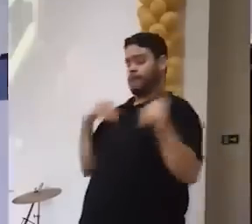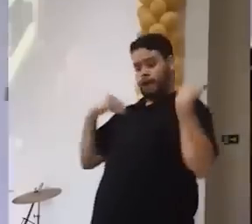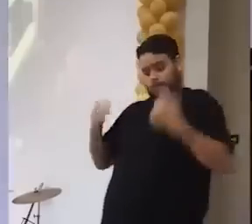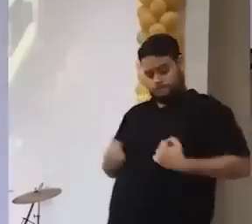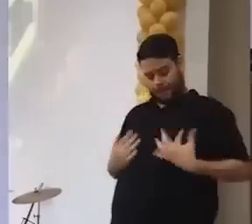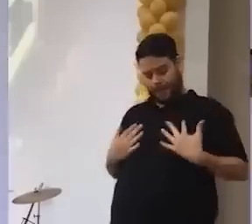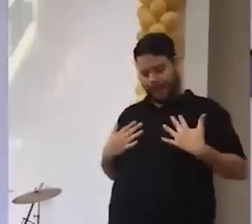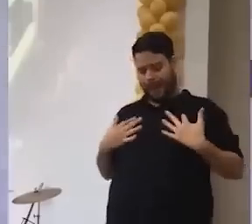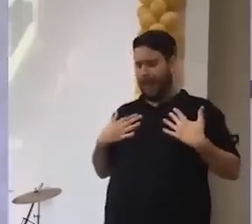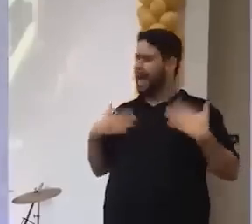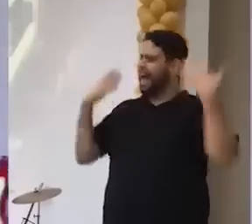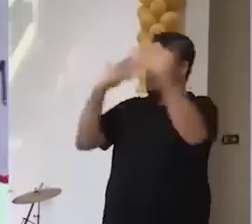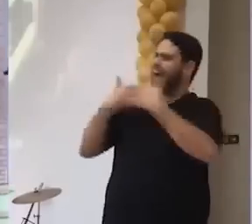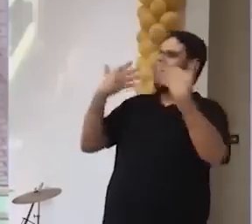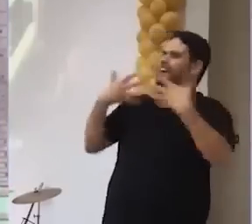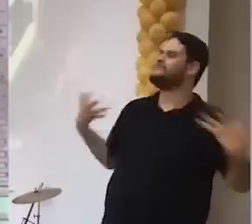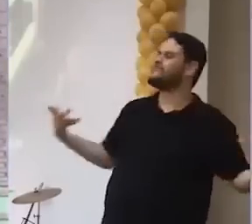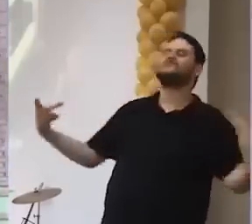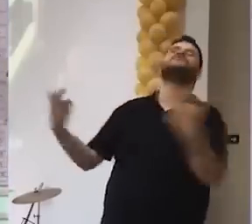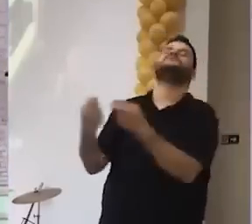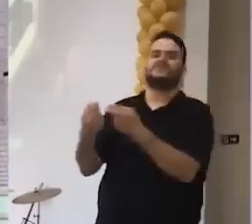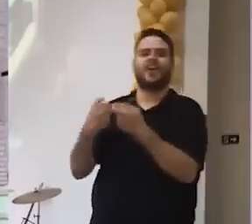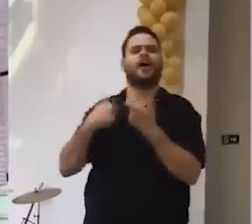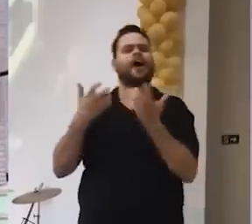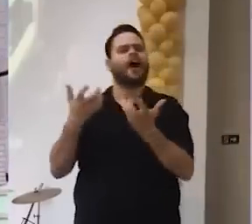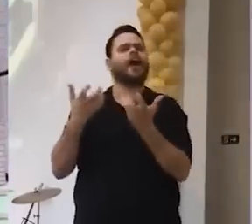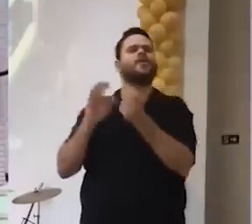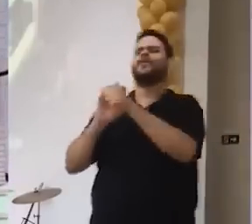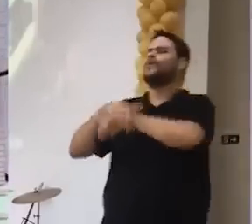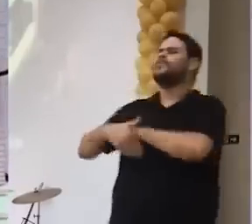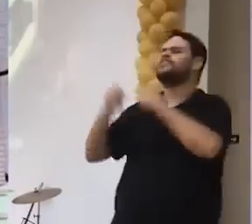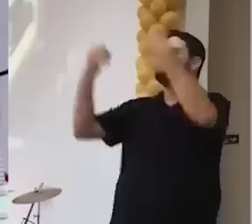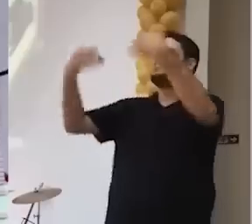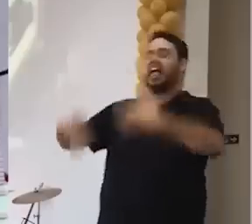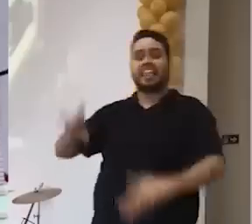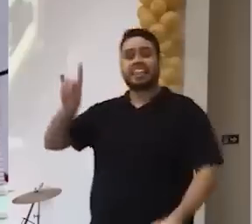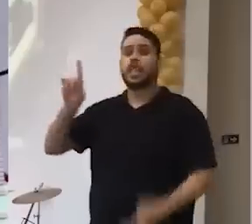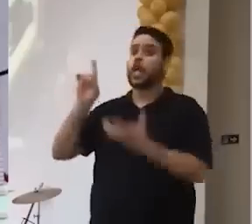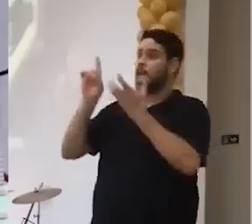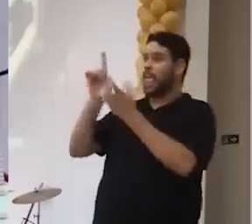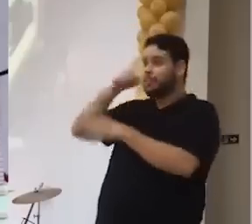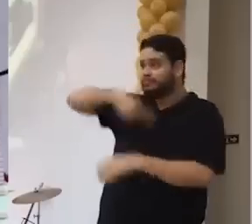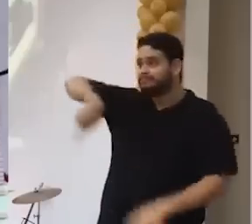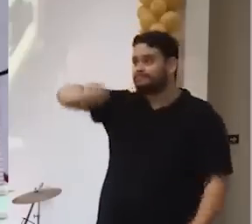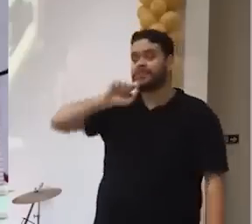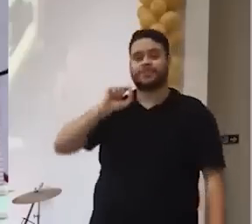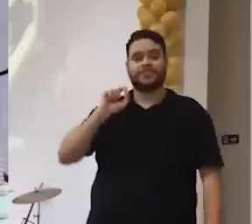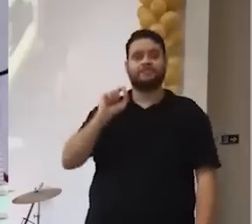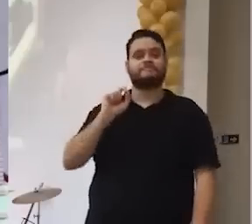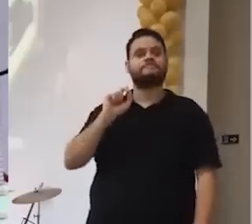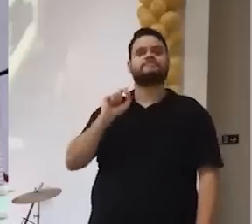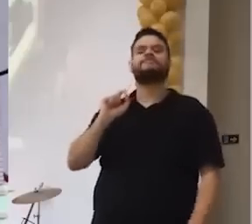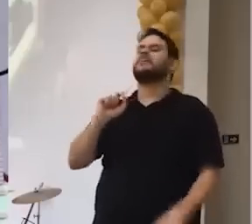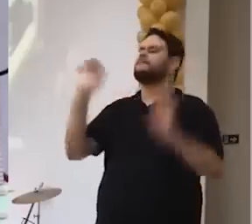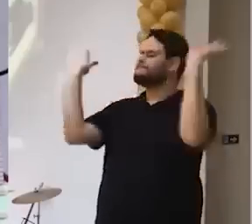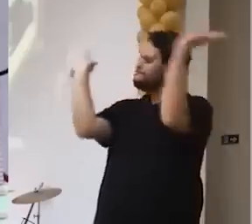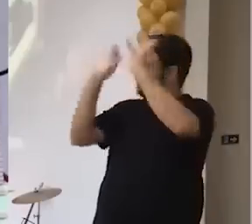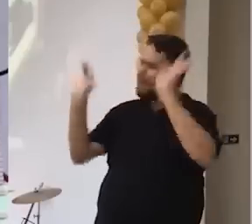delícias perpetuamente. Então eu quero lhe dizer nesta noite que Deus quer que você seja muito feliz, abundantemente